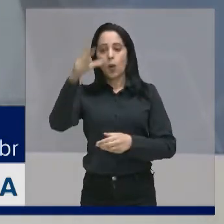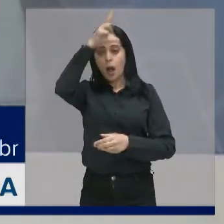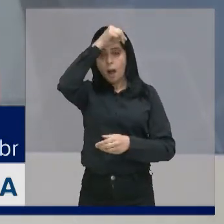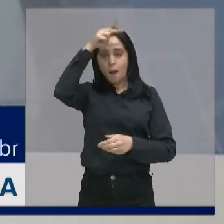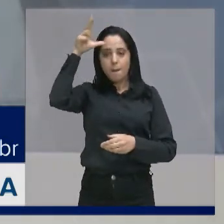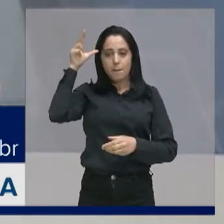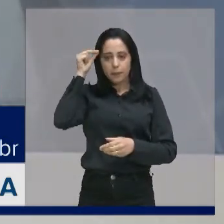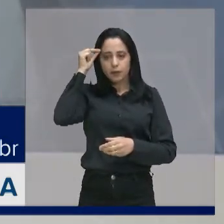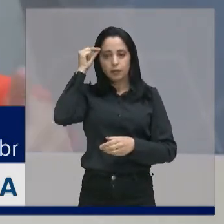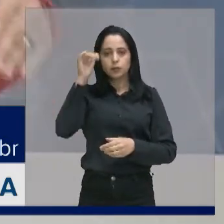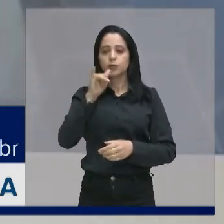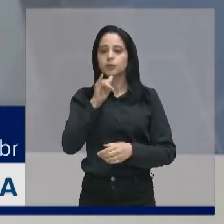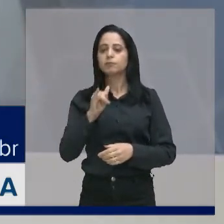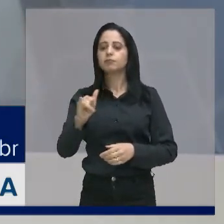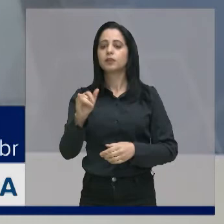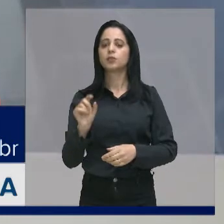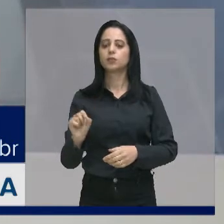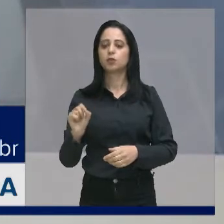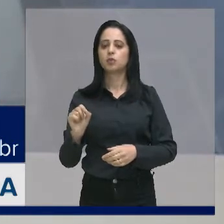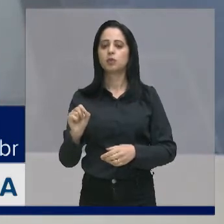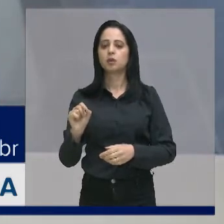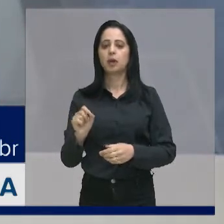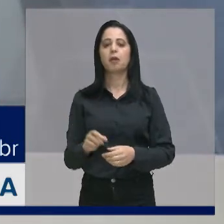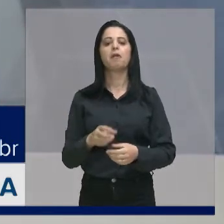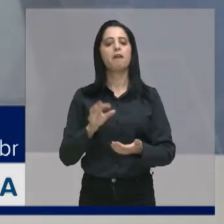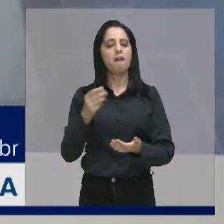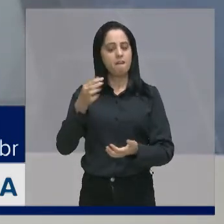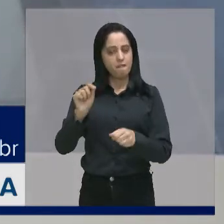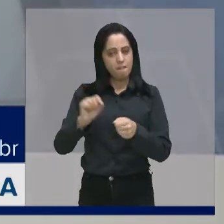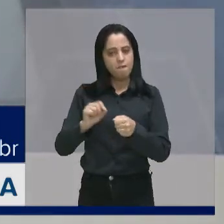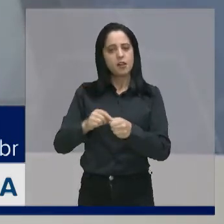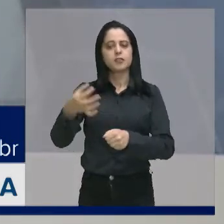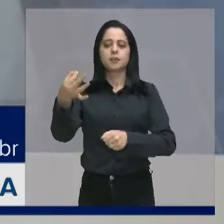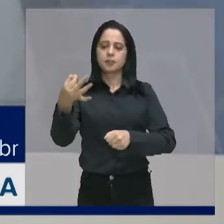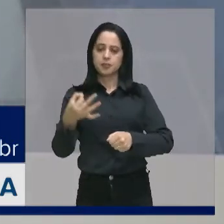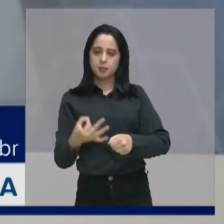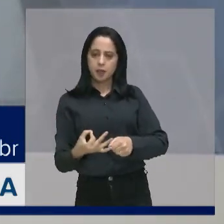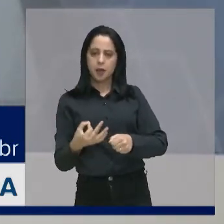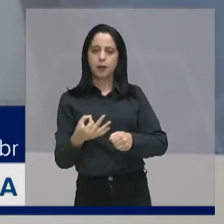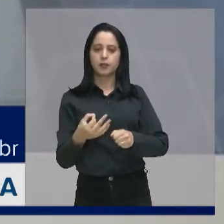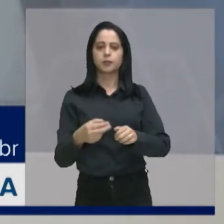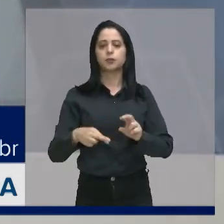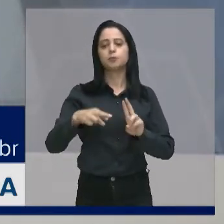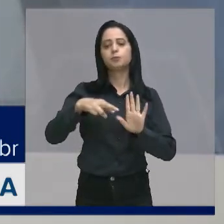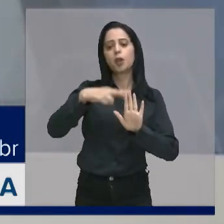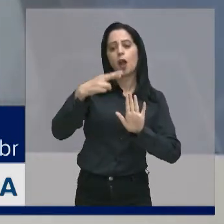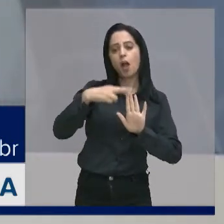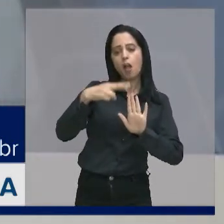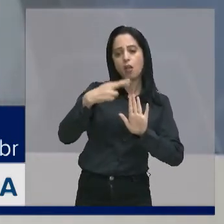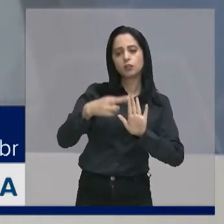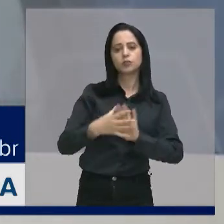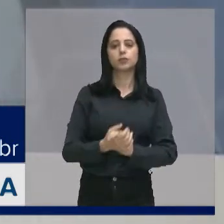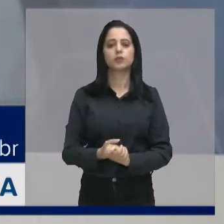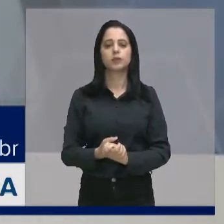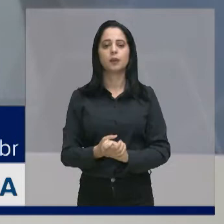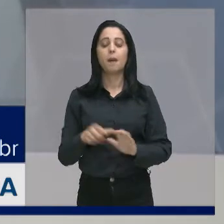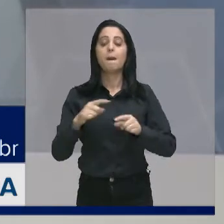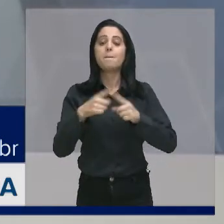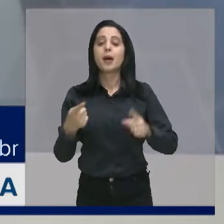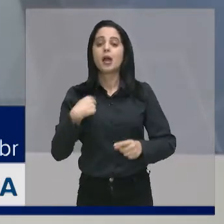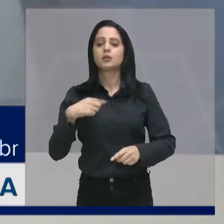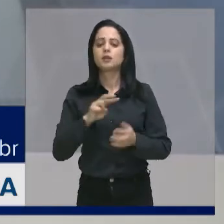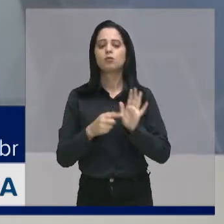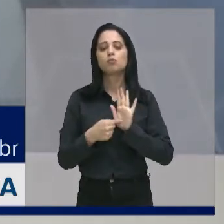que está seguindo corretamente, seguindo essa resolução. Mas aí eu quero citar alguns casos aqui